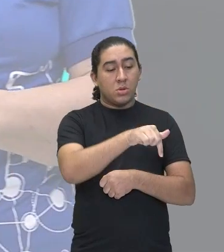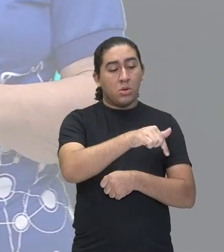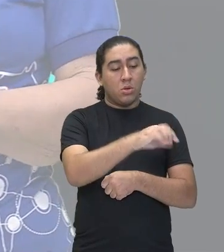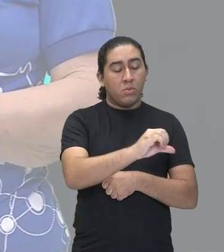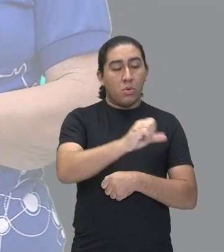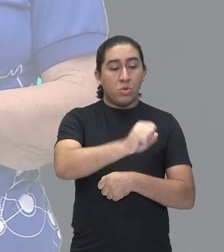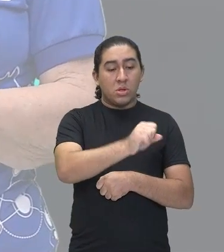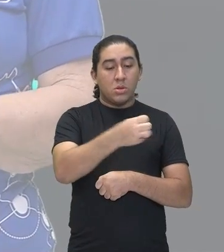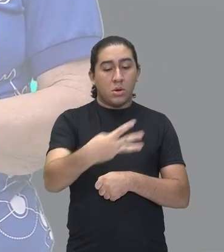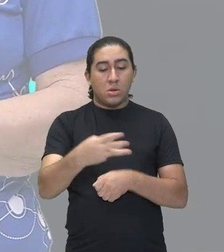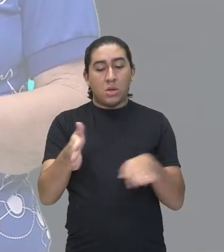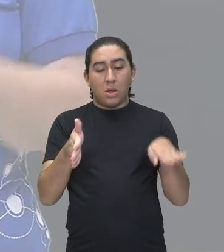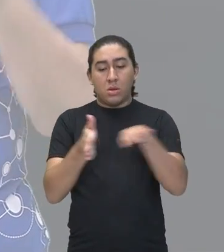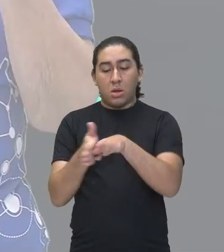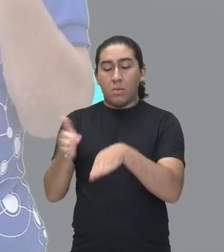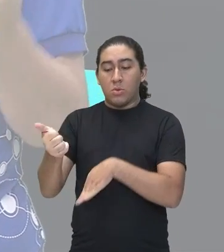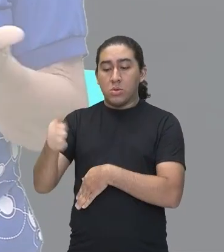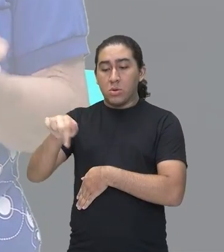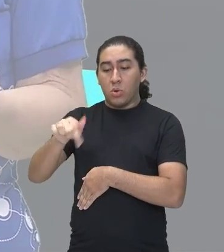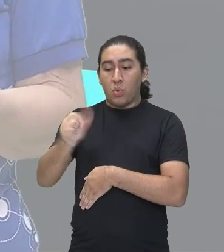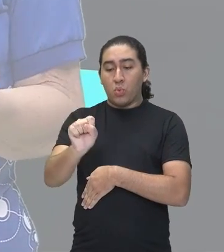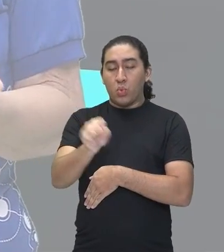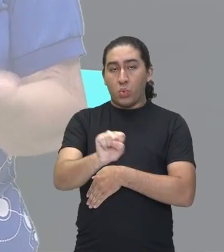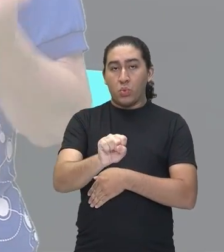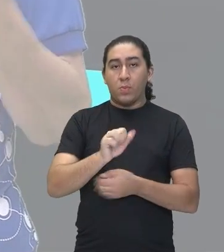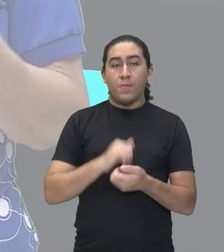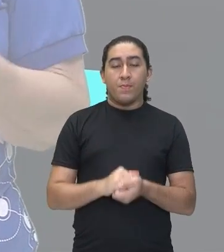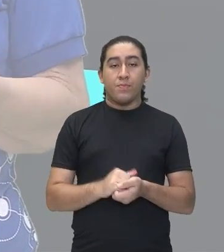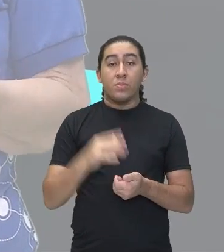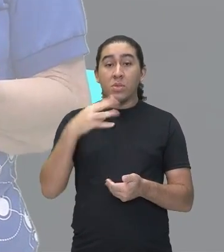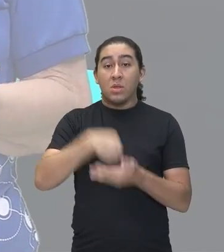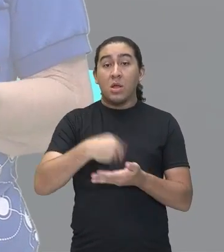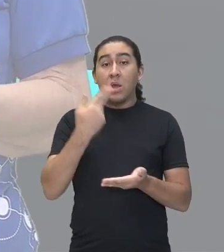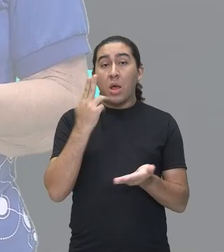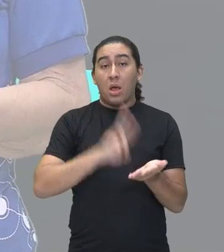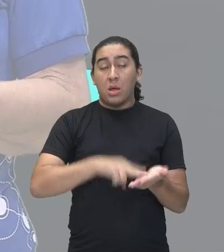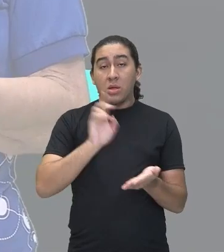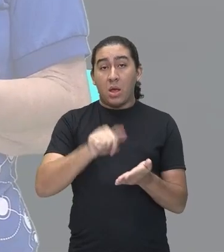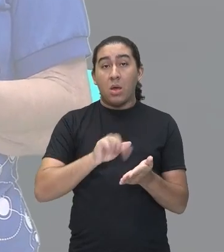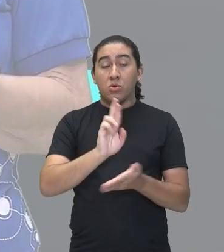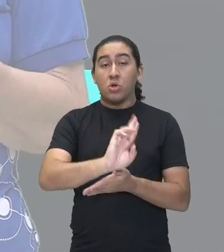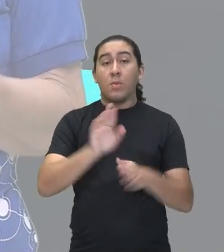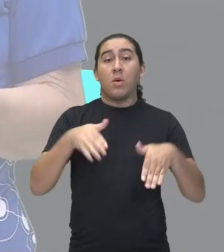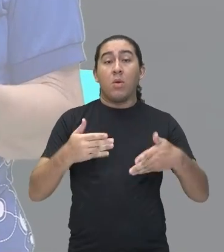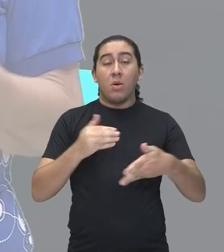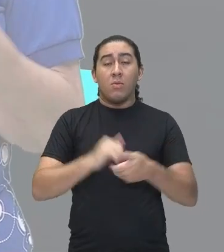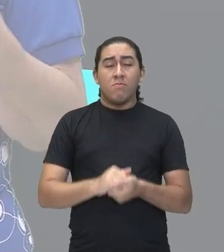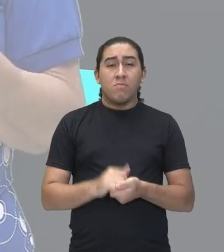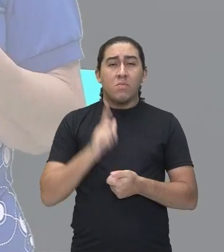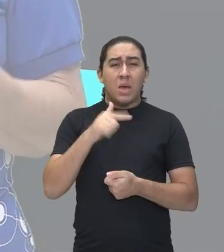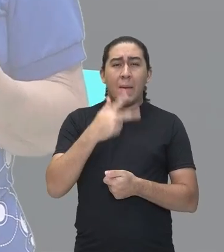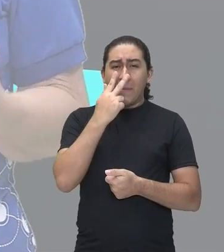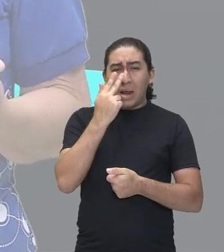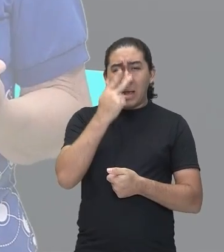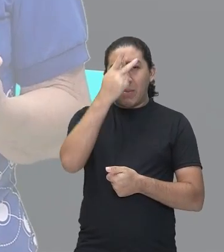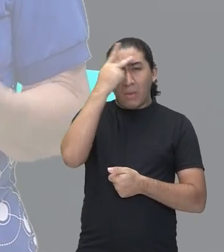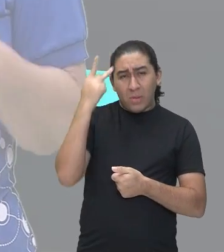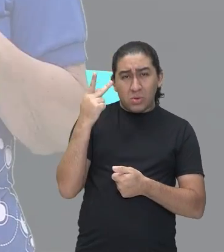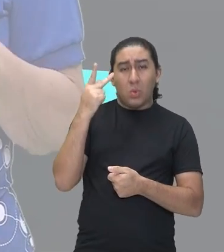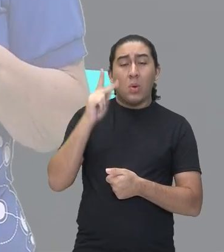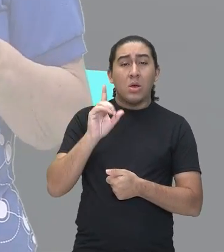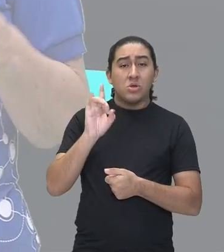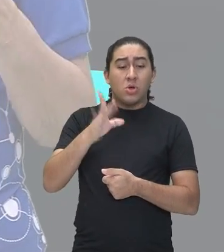e 1788. Nas cartas, ele é referenciado como o fanfarrão